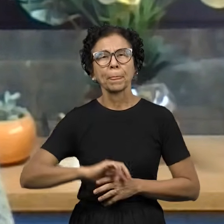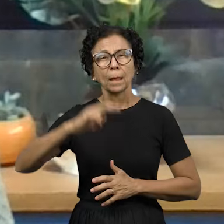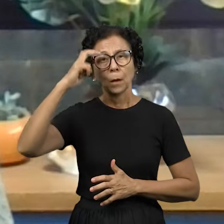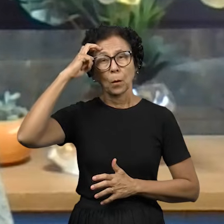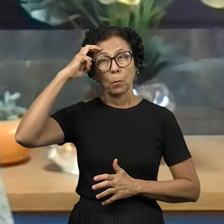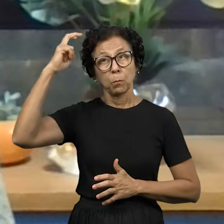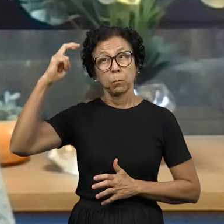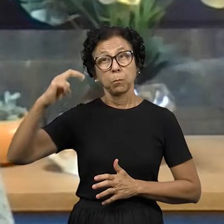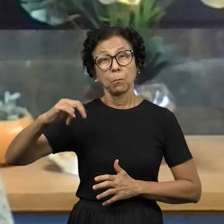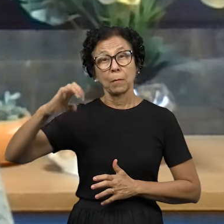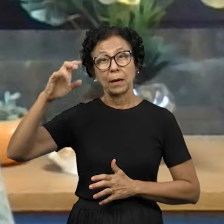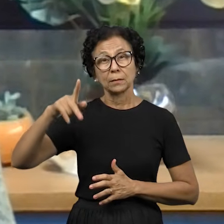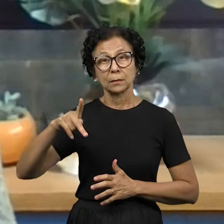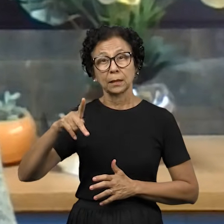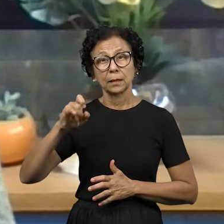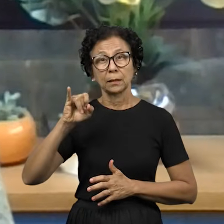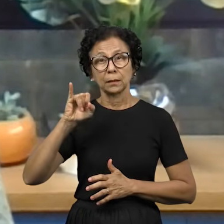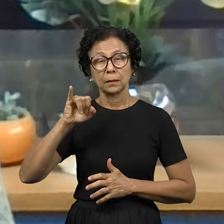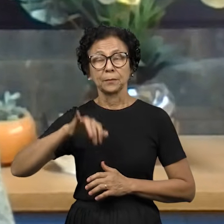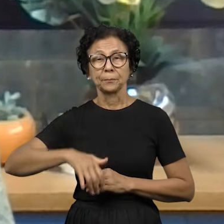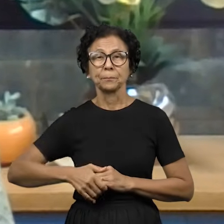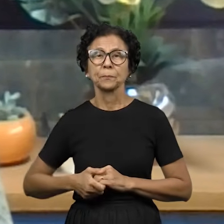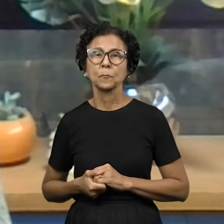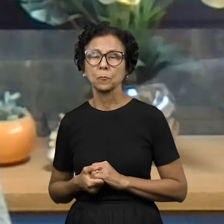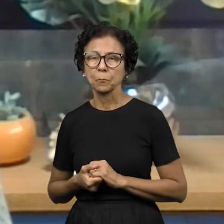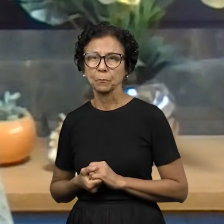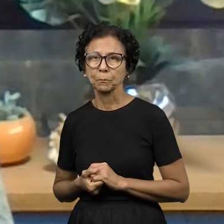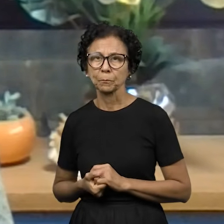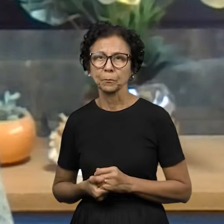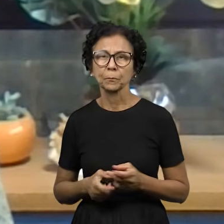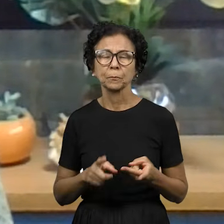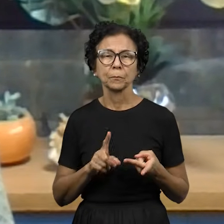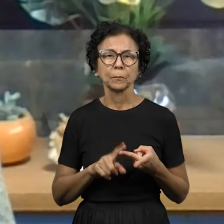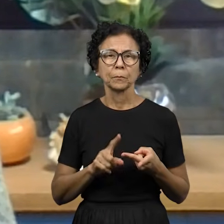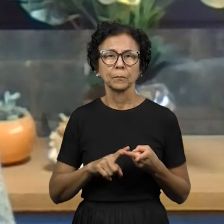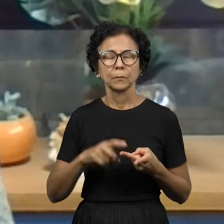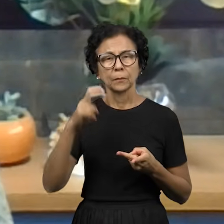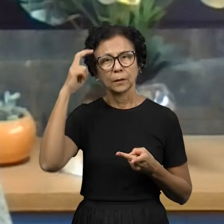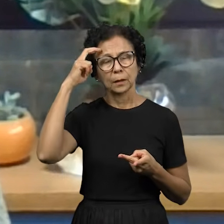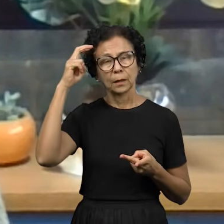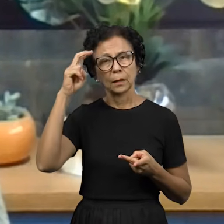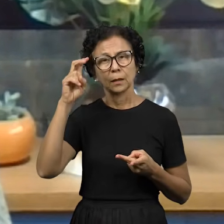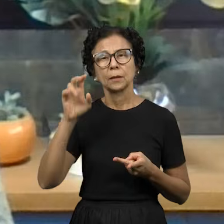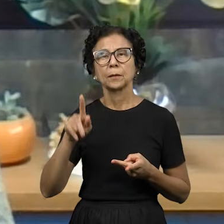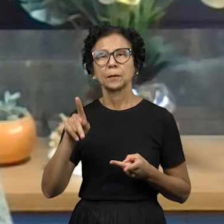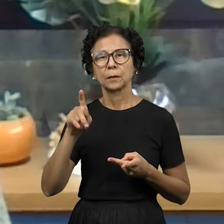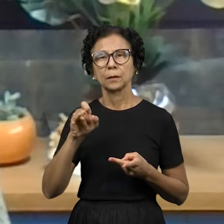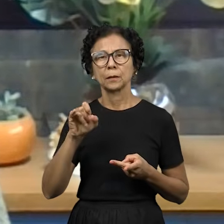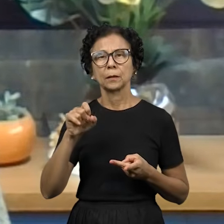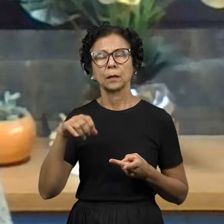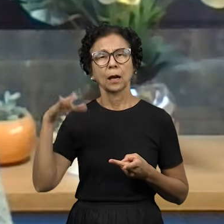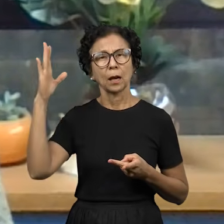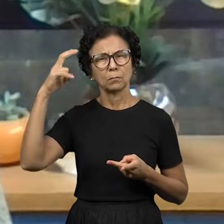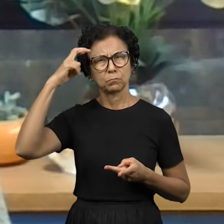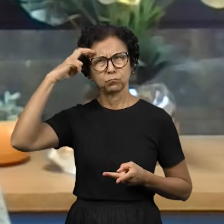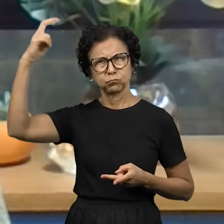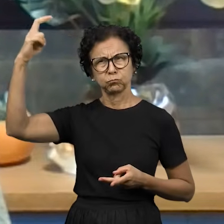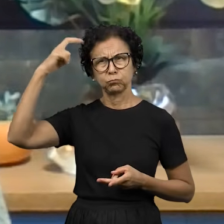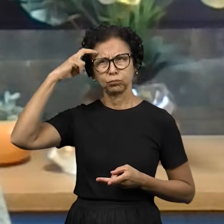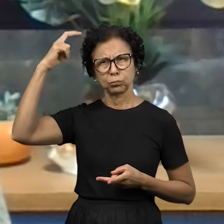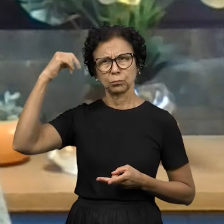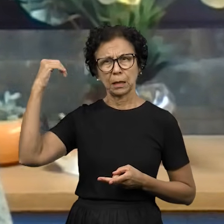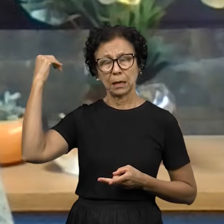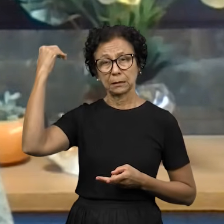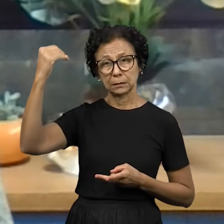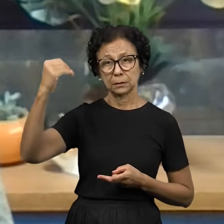da média. E aqui nós temos também pessoas com inteligência, QI alto, superdotado e altas habilidades. Então nós